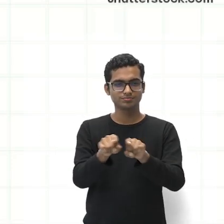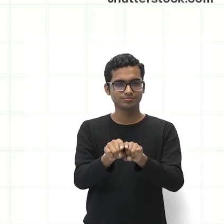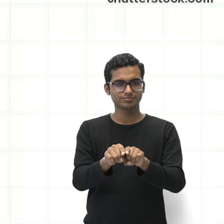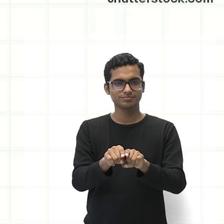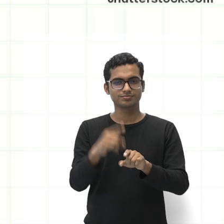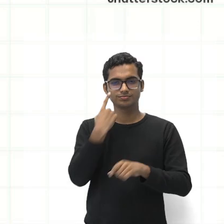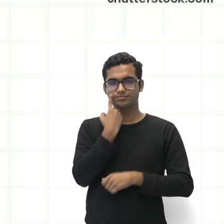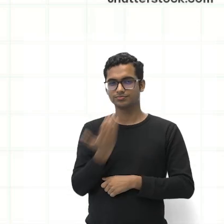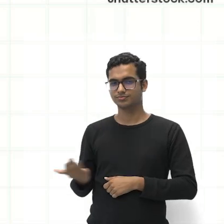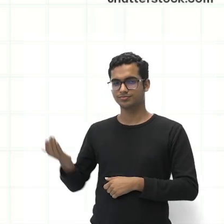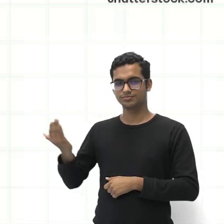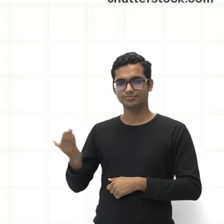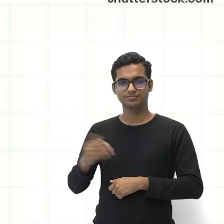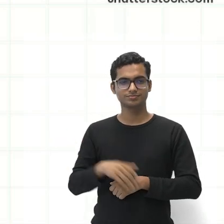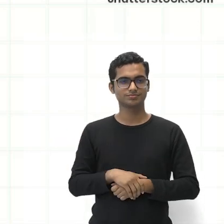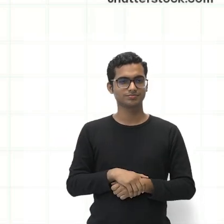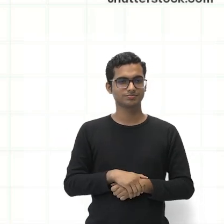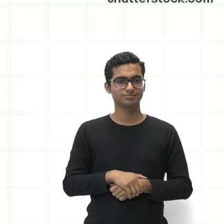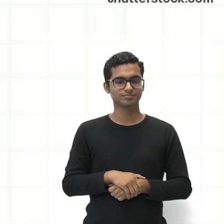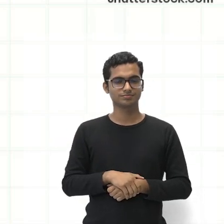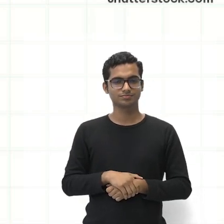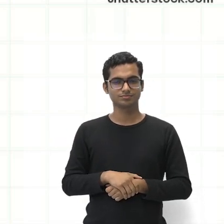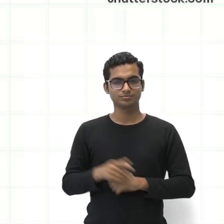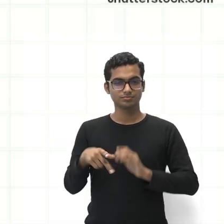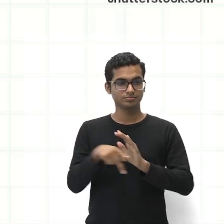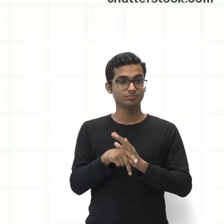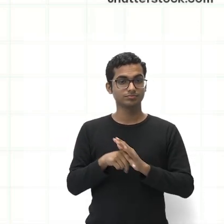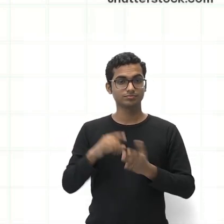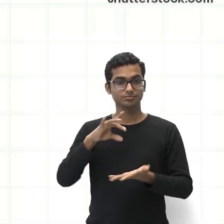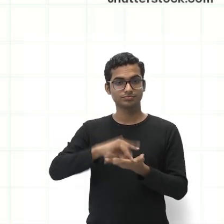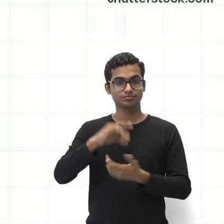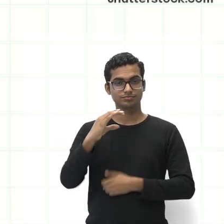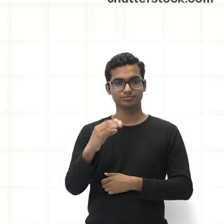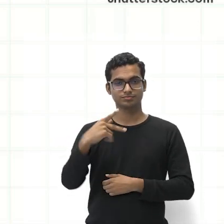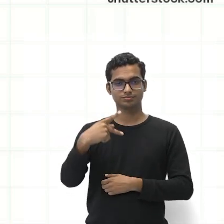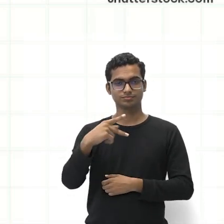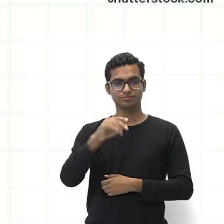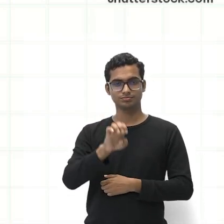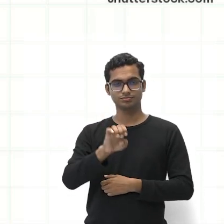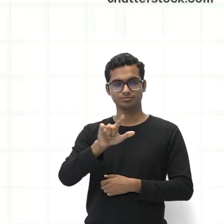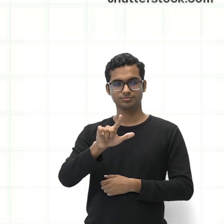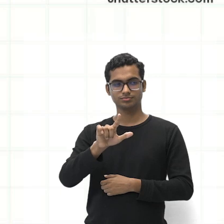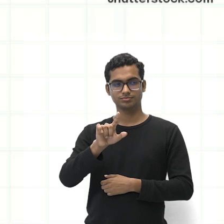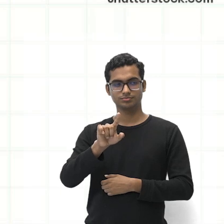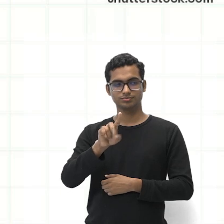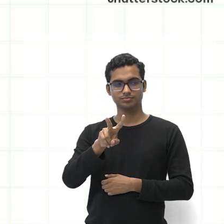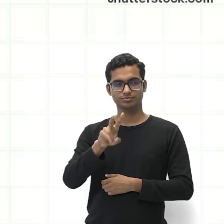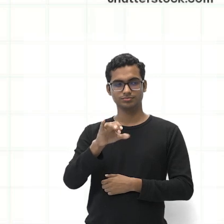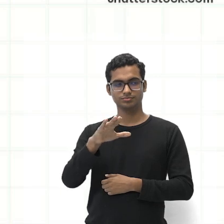ver sobre a nossa cintura pélvica.